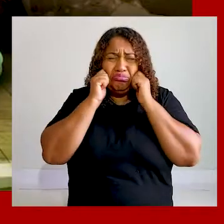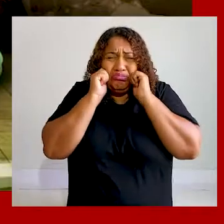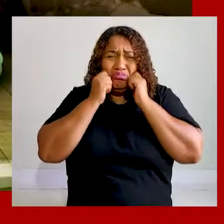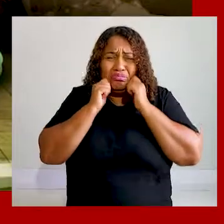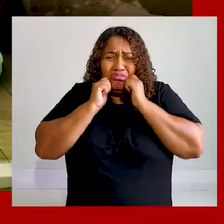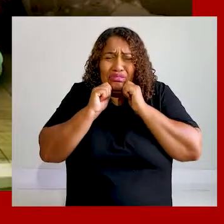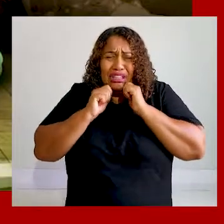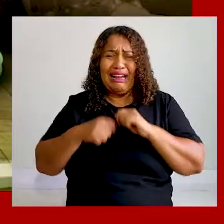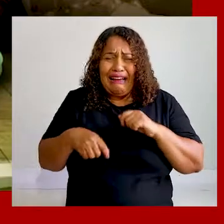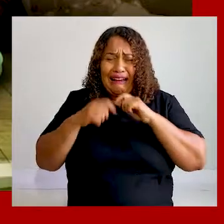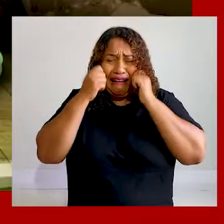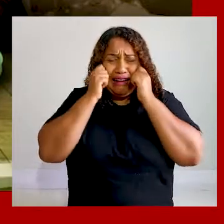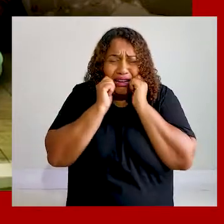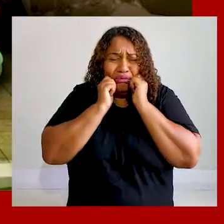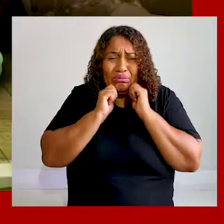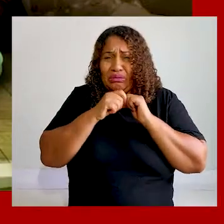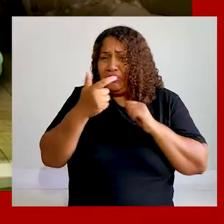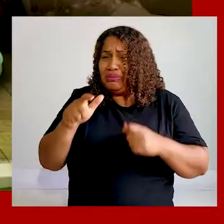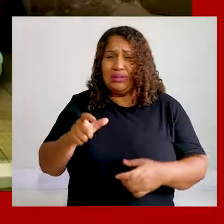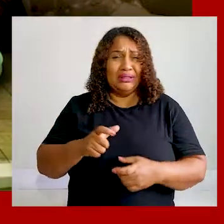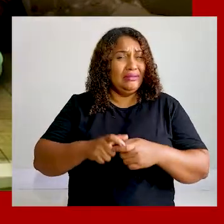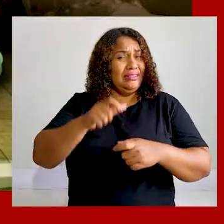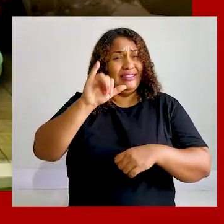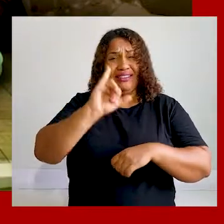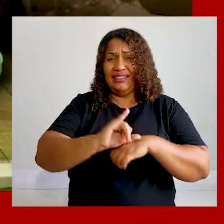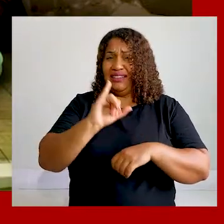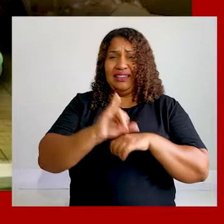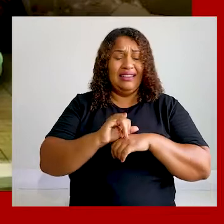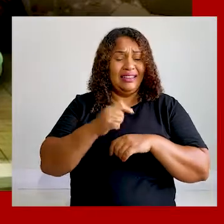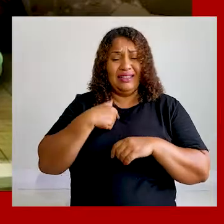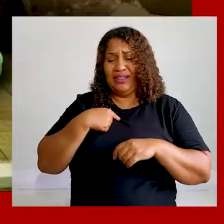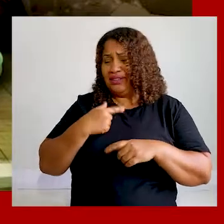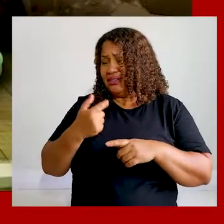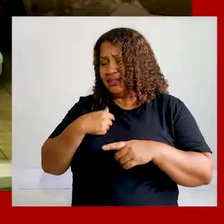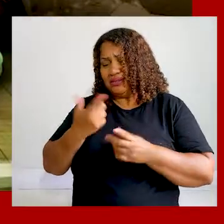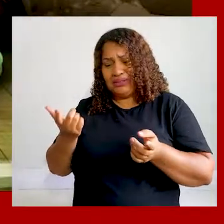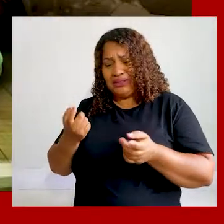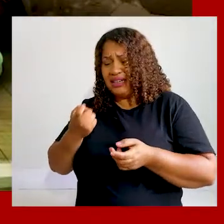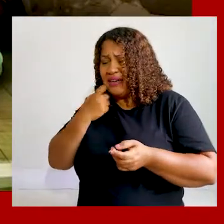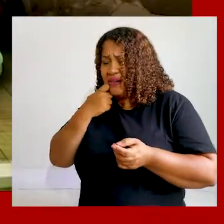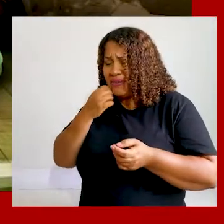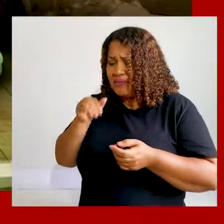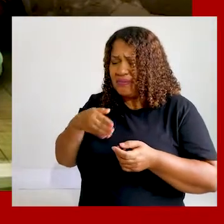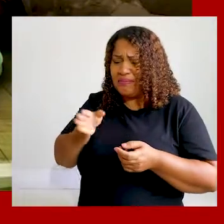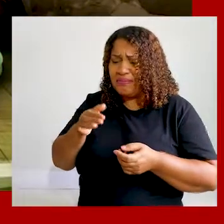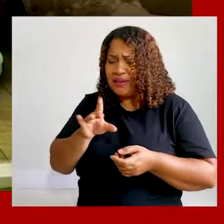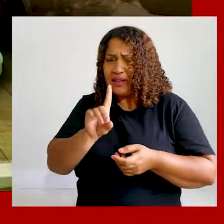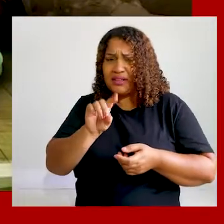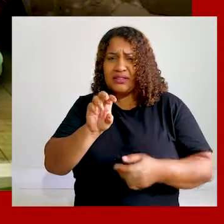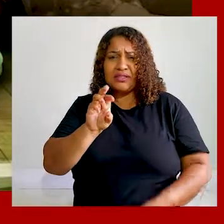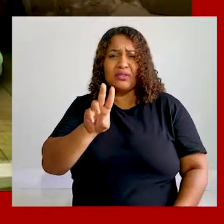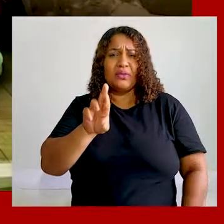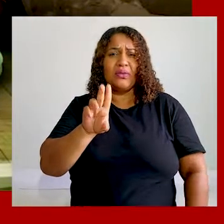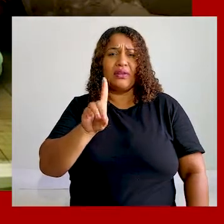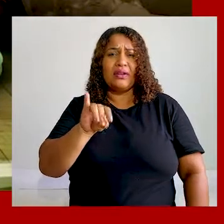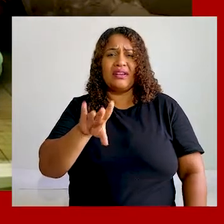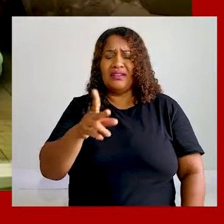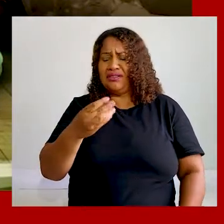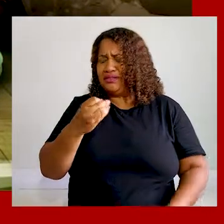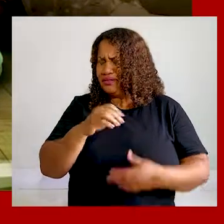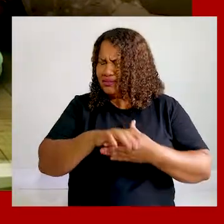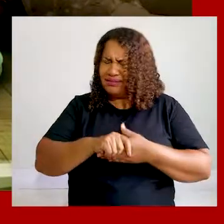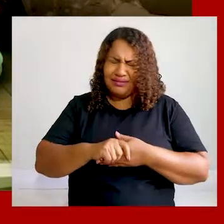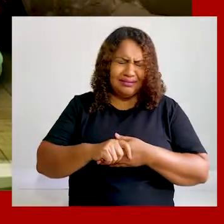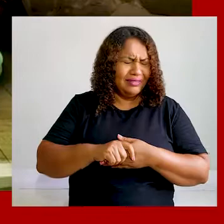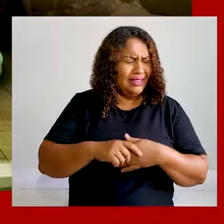muito por sua amiga. Sem a latinha, ele não era mais Douradinho.